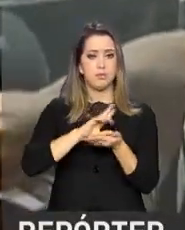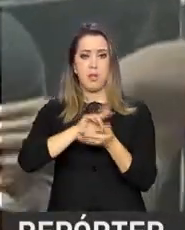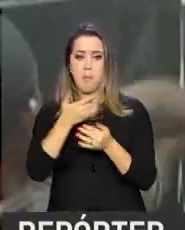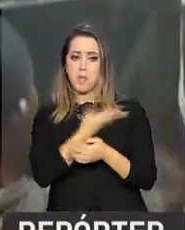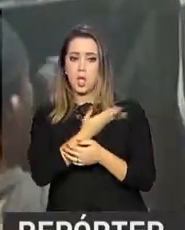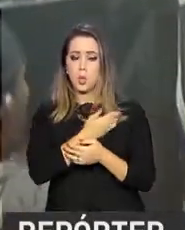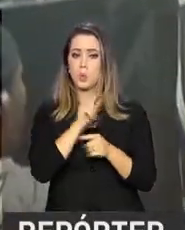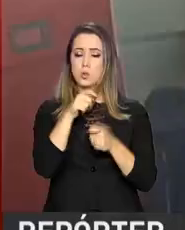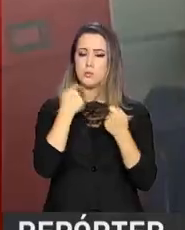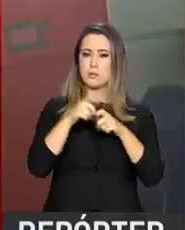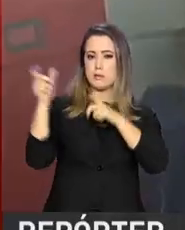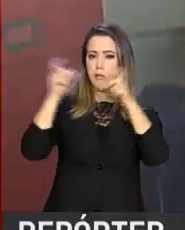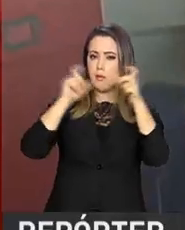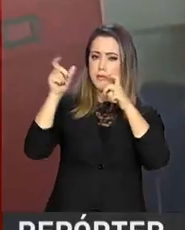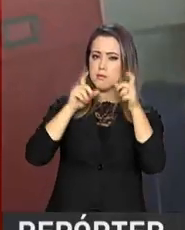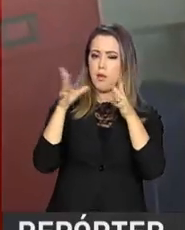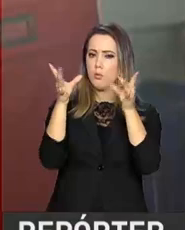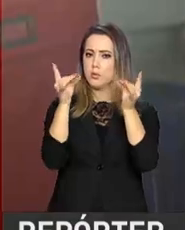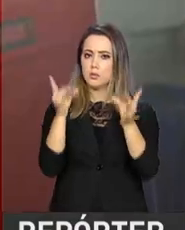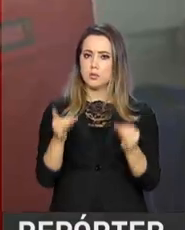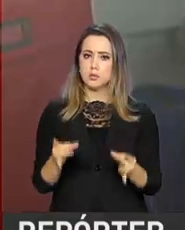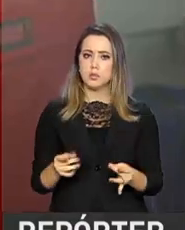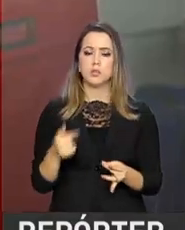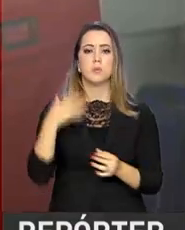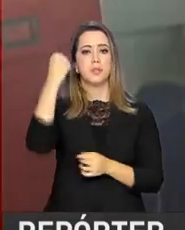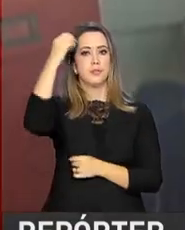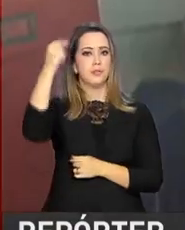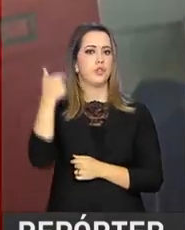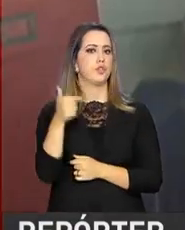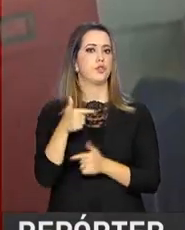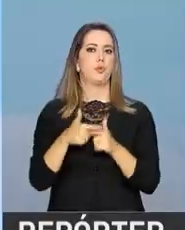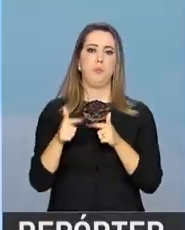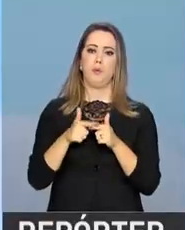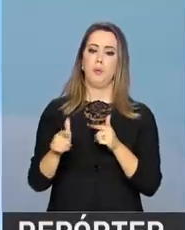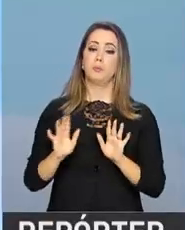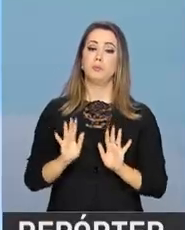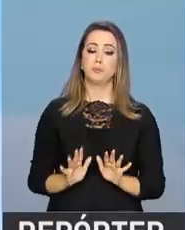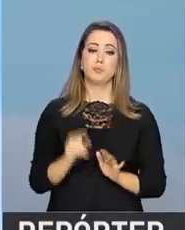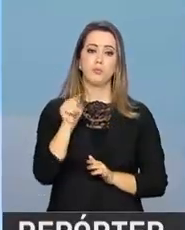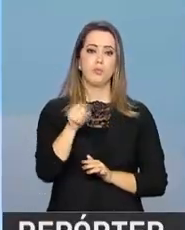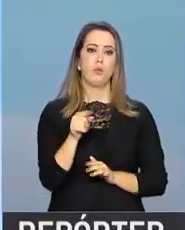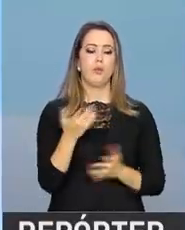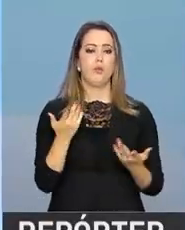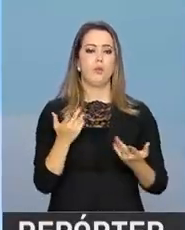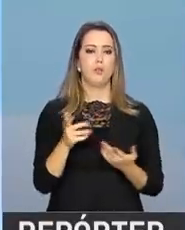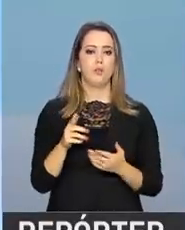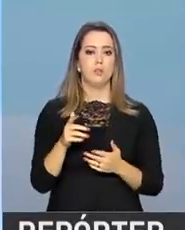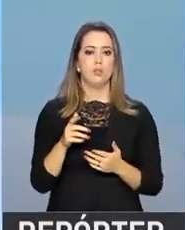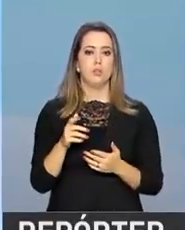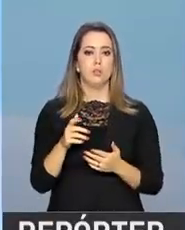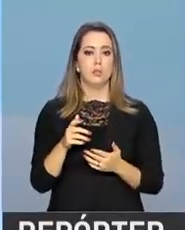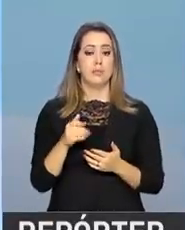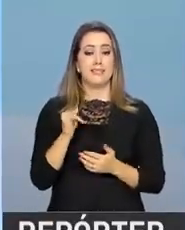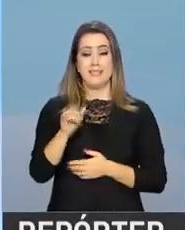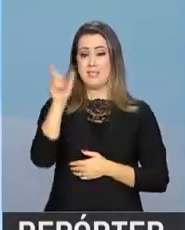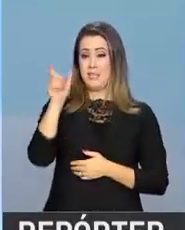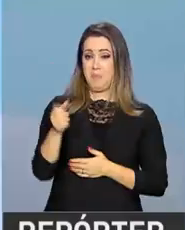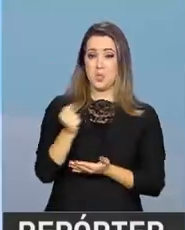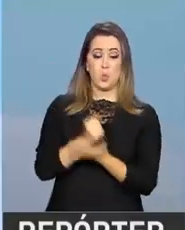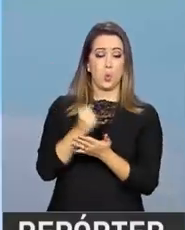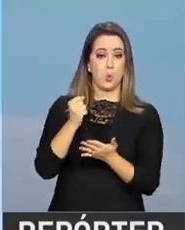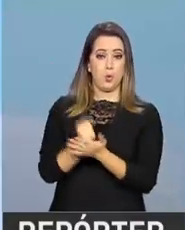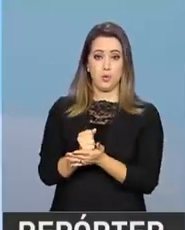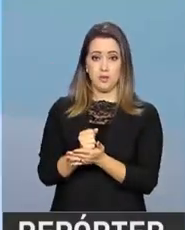em alguns detalhes para que a viagem não vire um pesadelo não contratando uma empresa regular e não